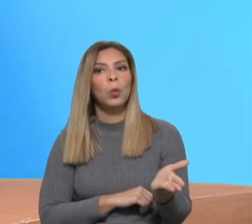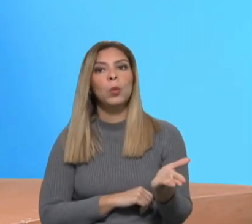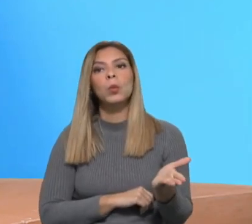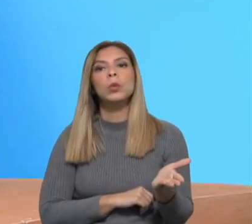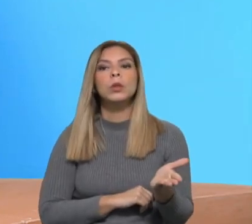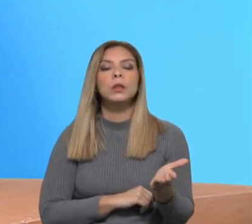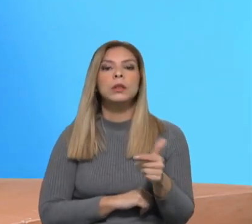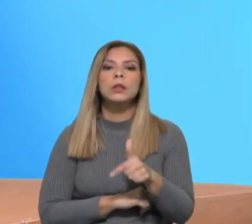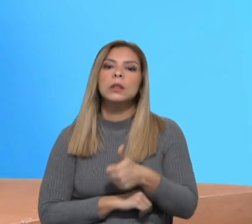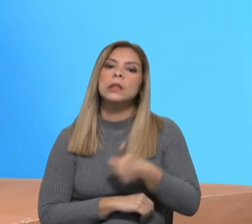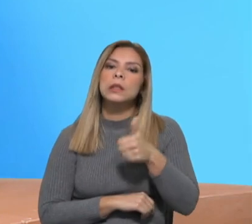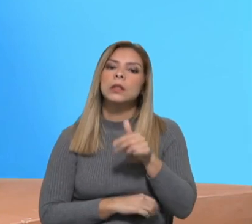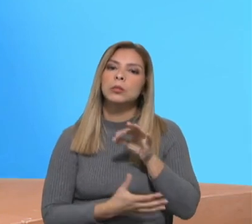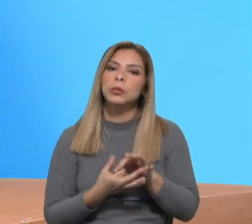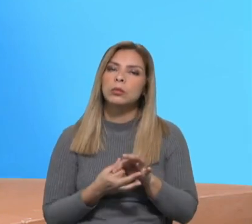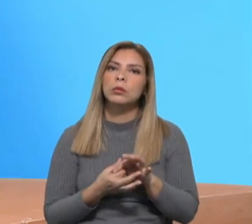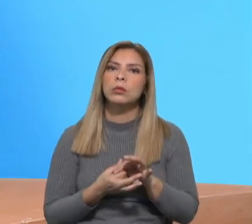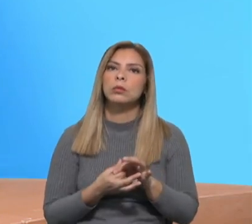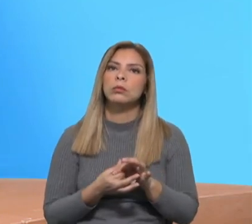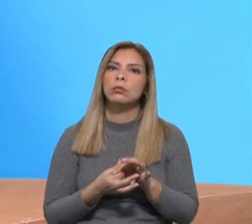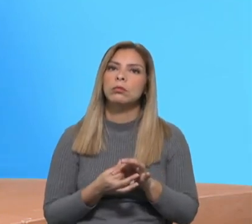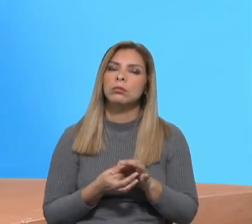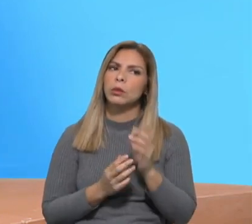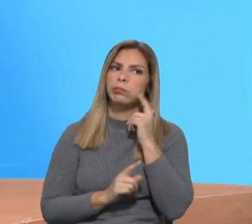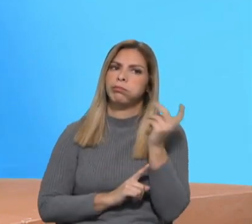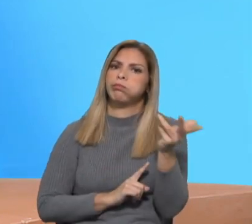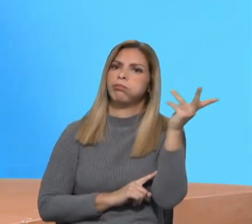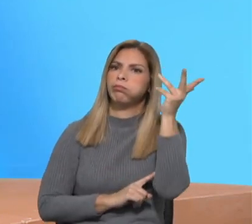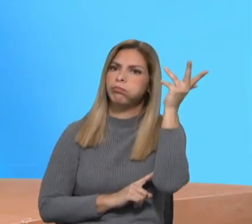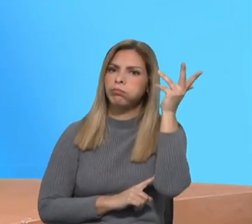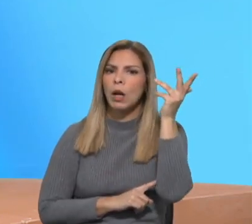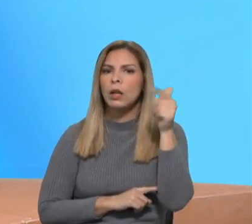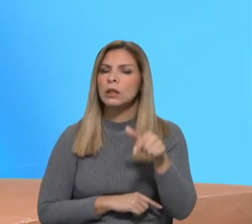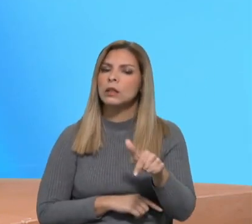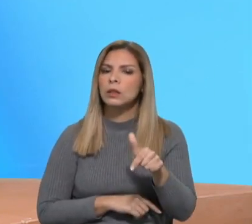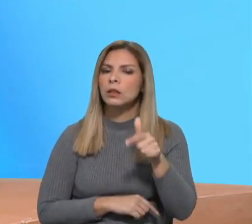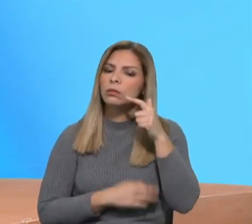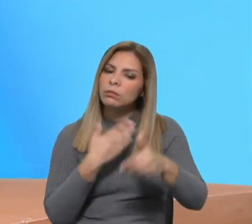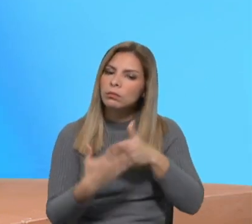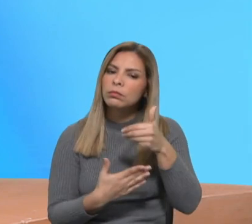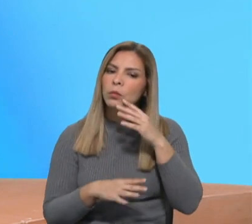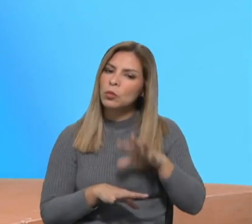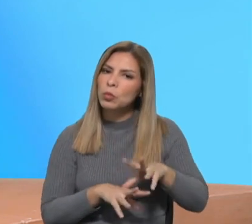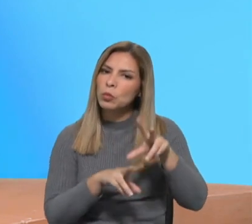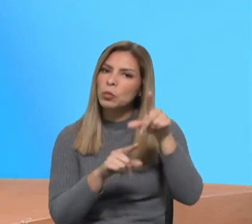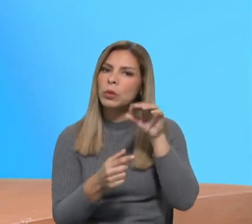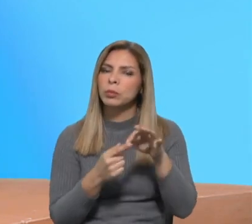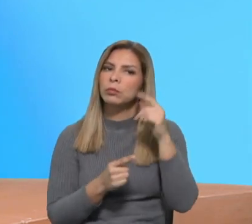esta ideia de que é uma missão tão nobre que vai, em alguns casos, tem um valor acima do valor da própria vida, é algo